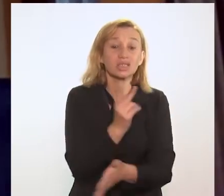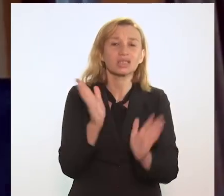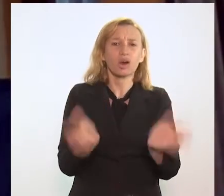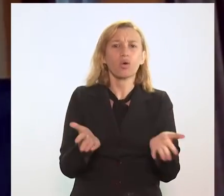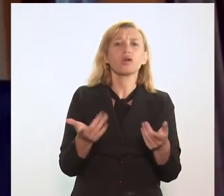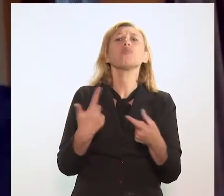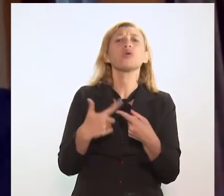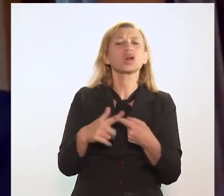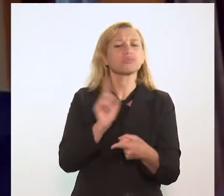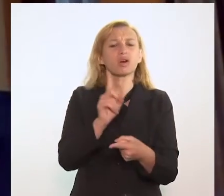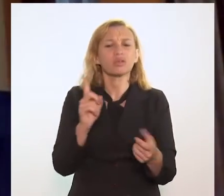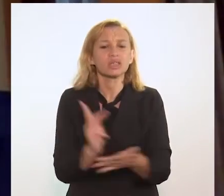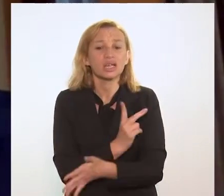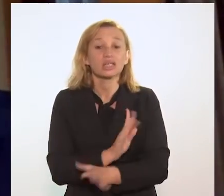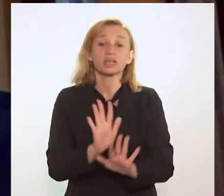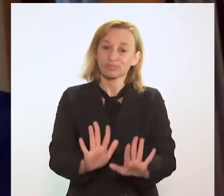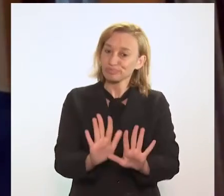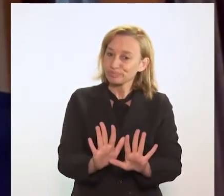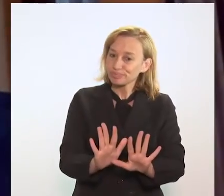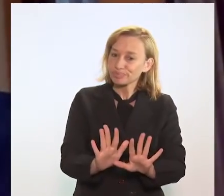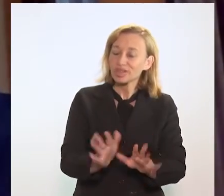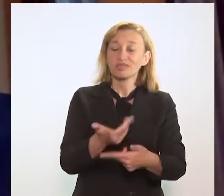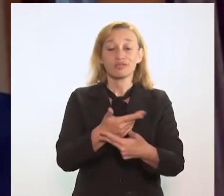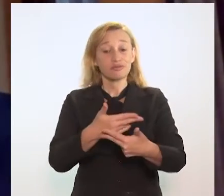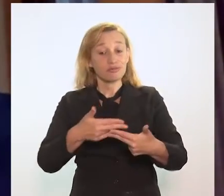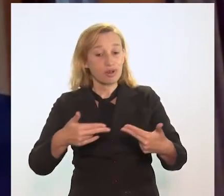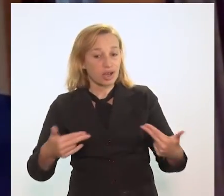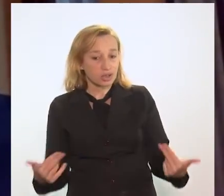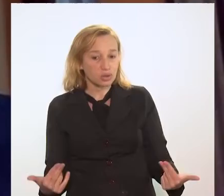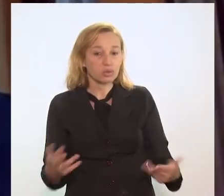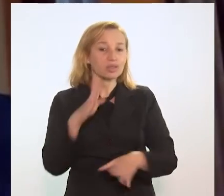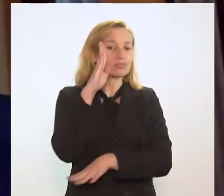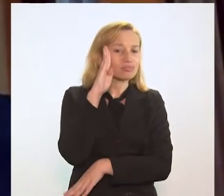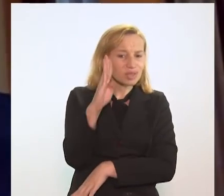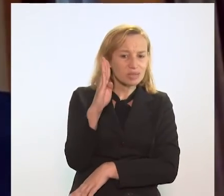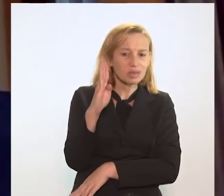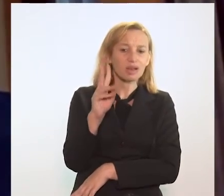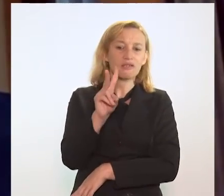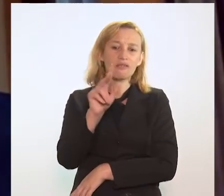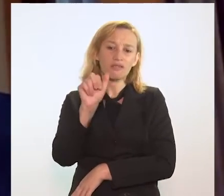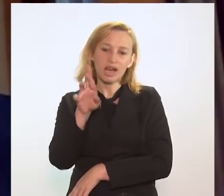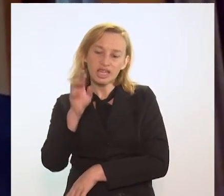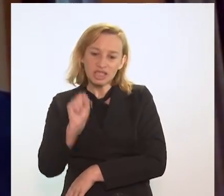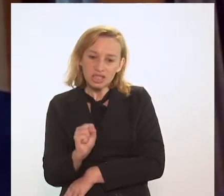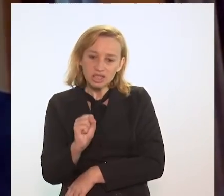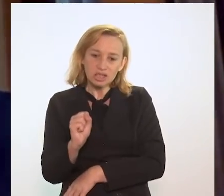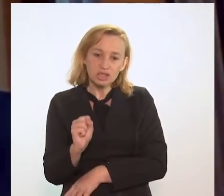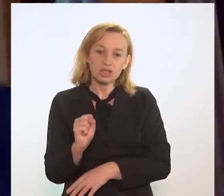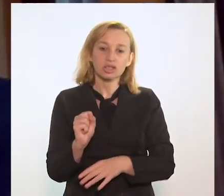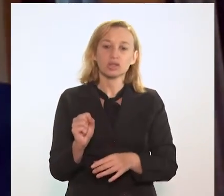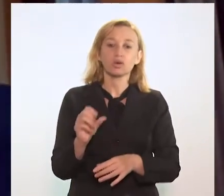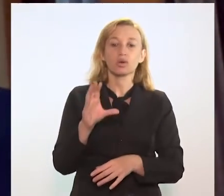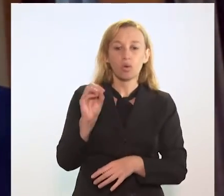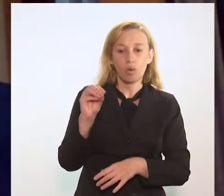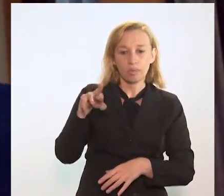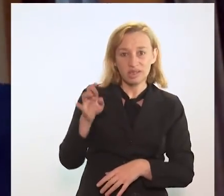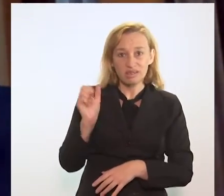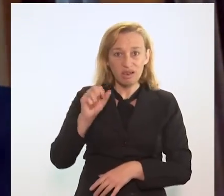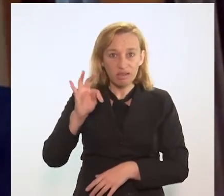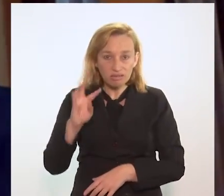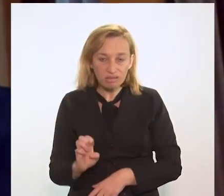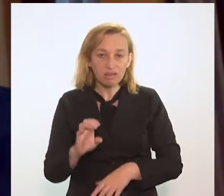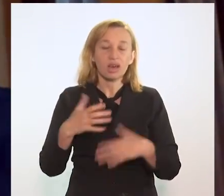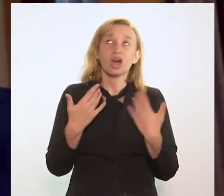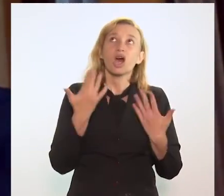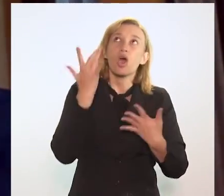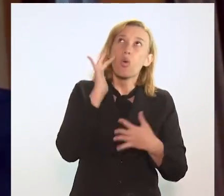20 anos. Isso já poderia estar acontecendo agora. Por que que não acontece? Por causa de uma inércia, principalmente dos varejistas,